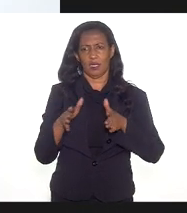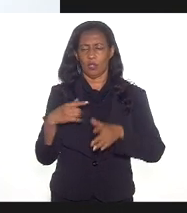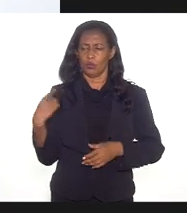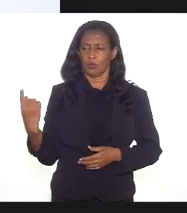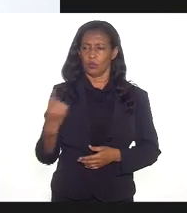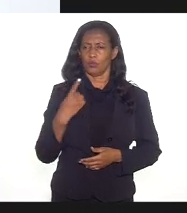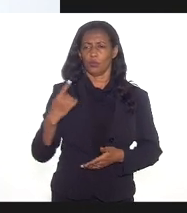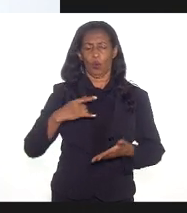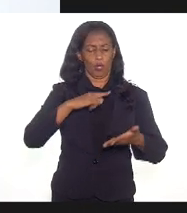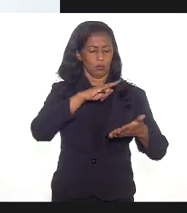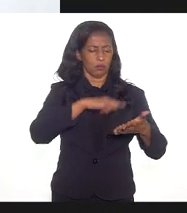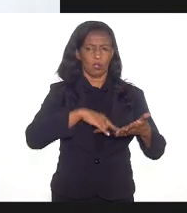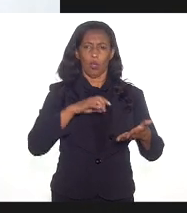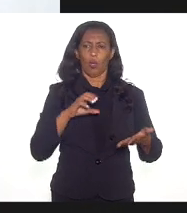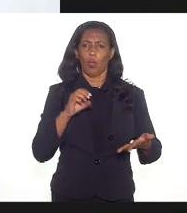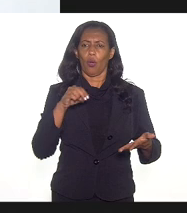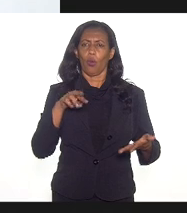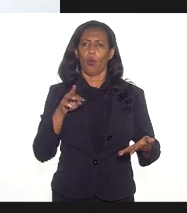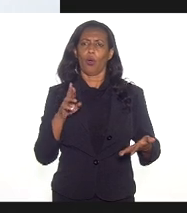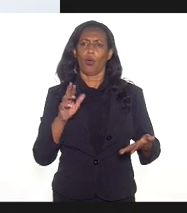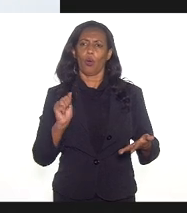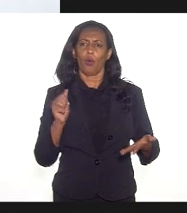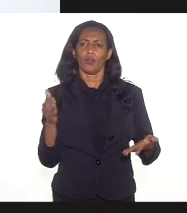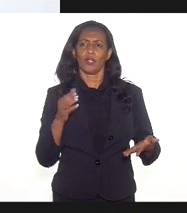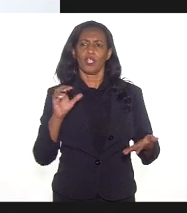nossos contracheques à luz da Lei